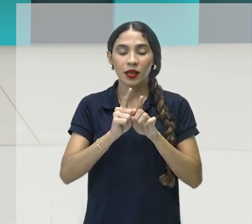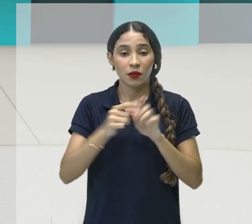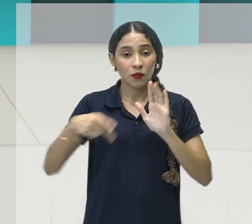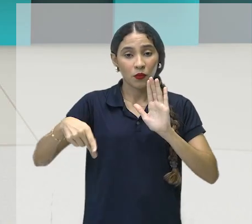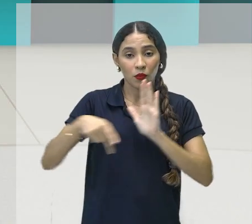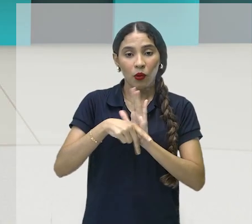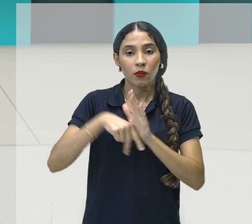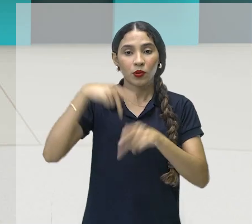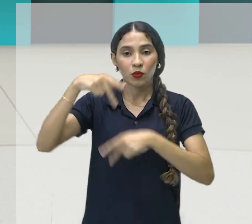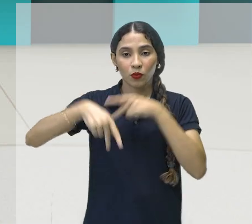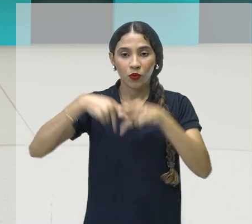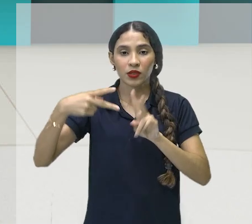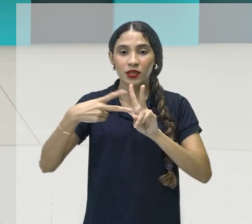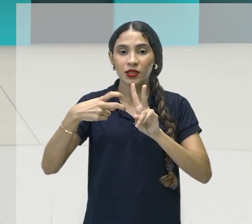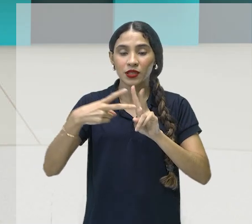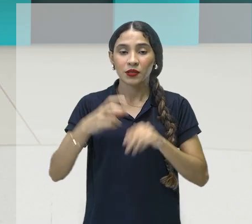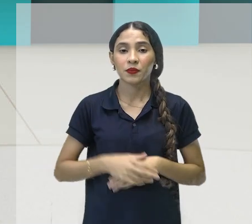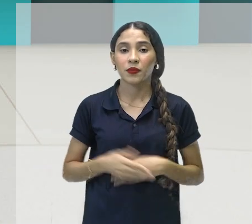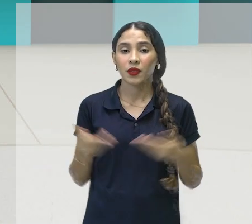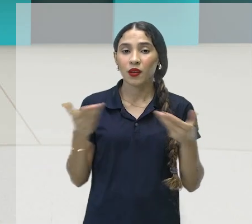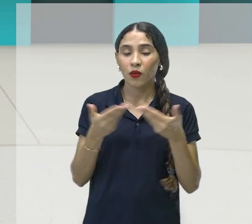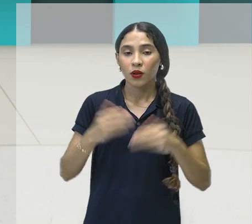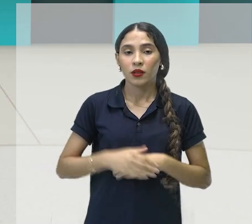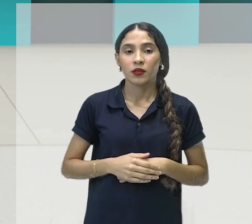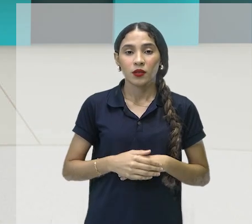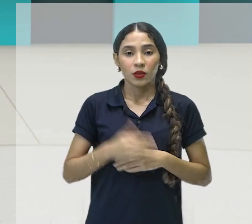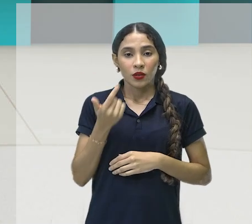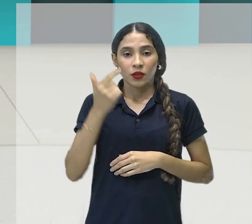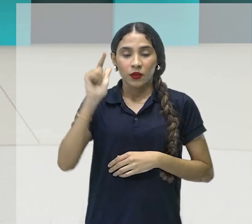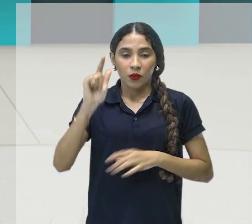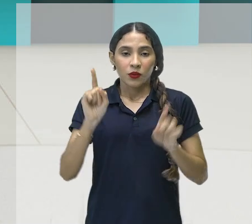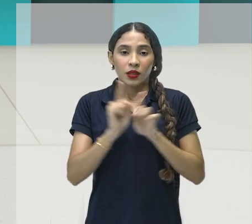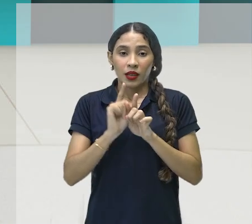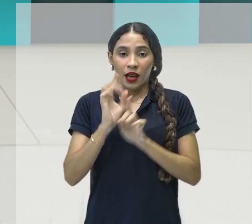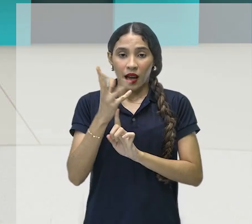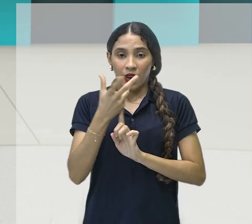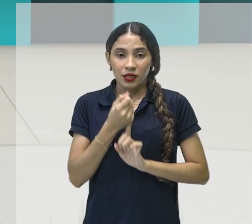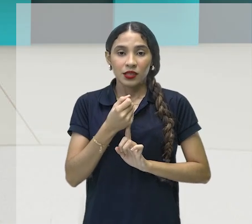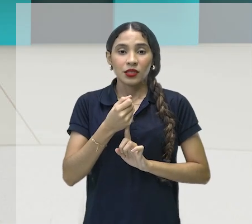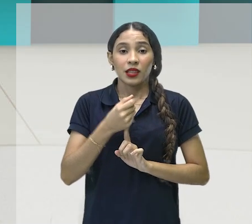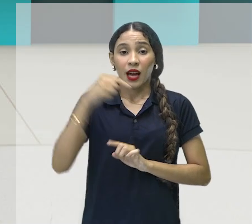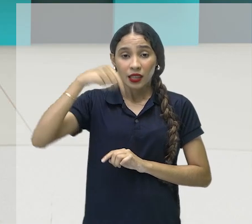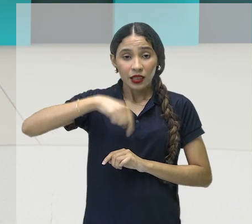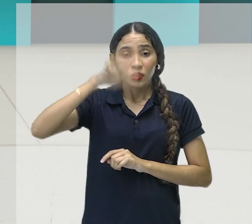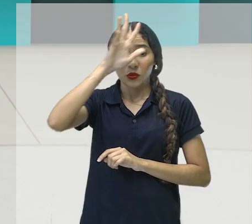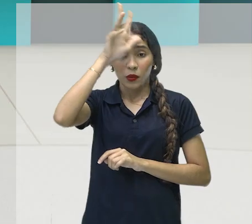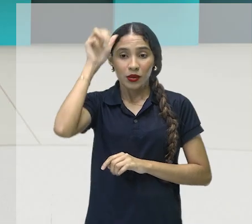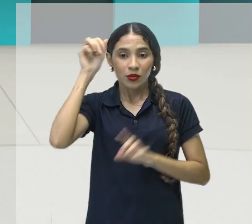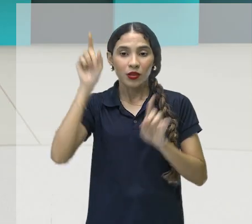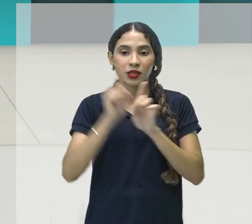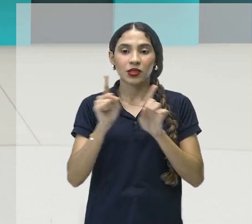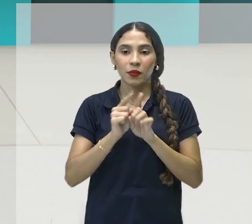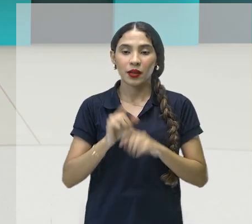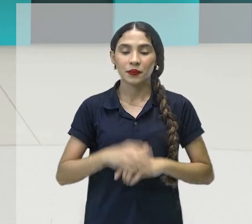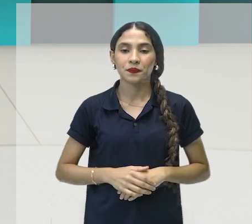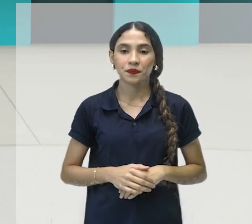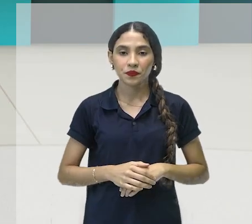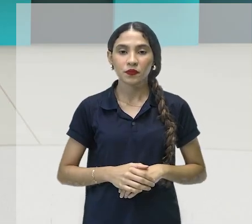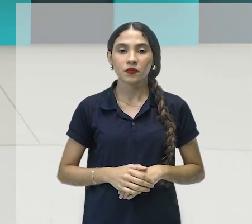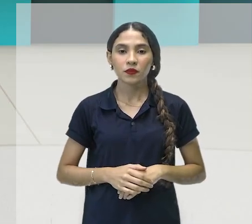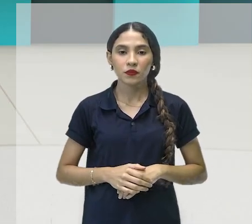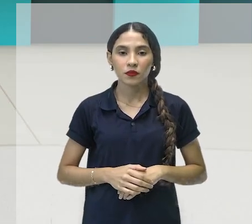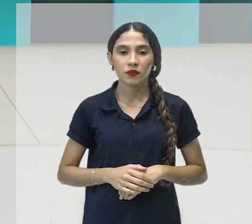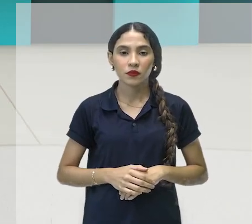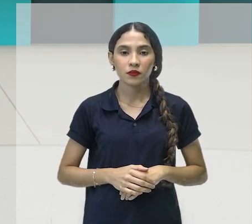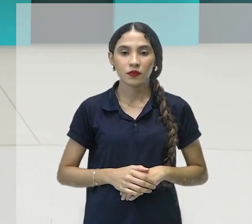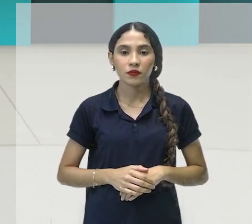imagens coloniais. Vamos agora mostrar uma outra artista amazonense, que ela é